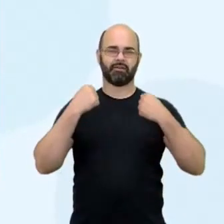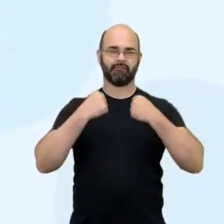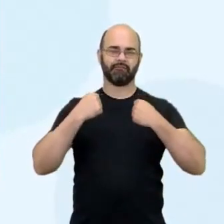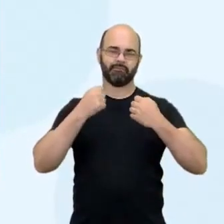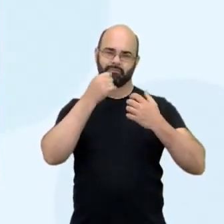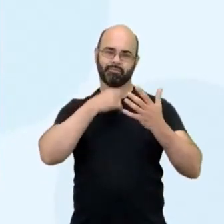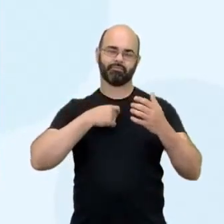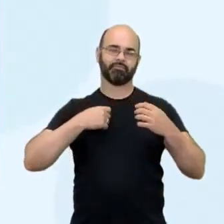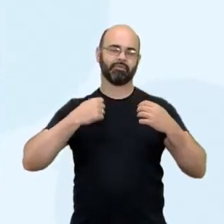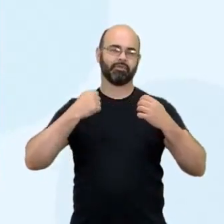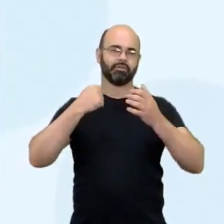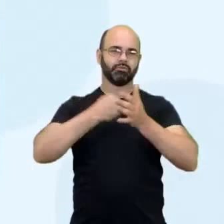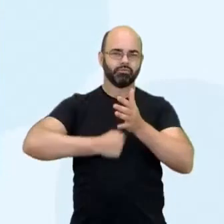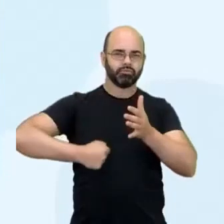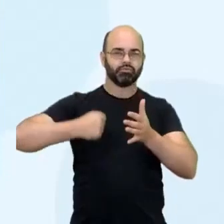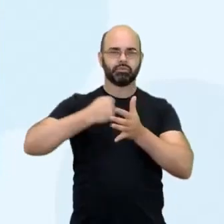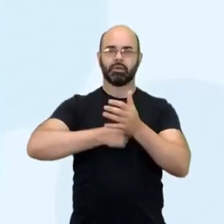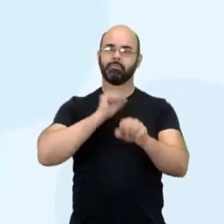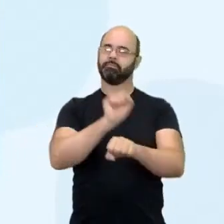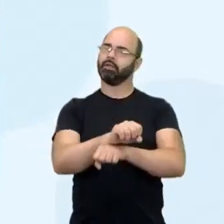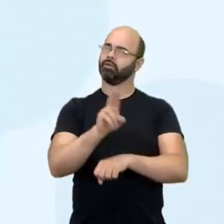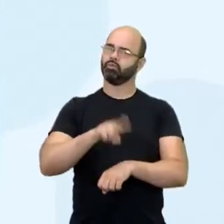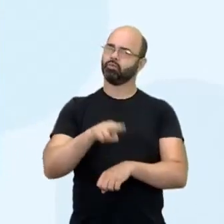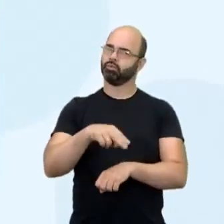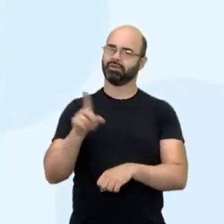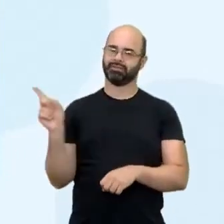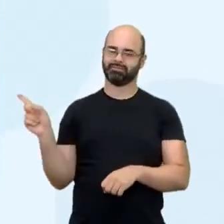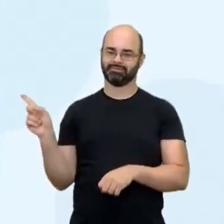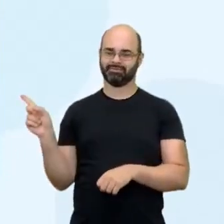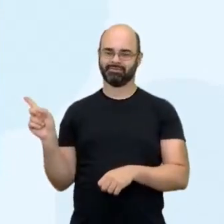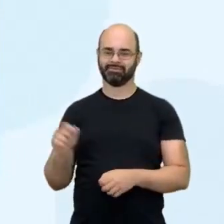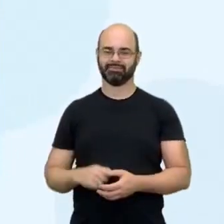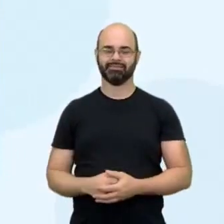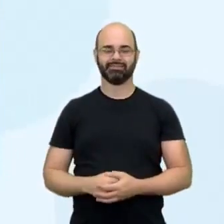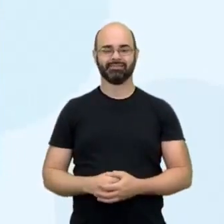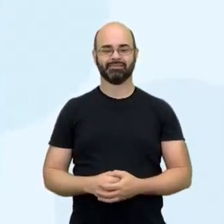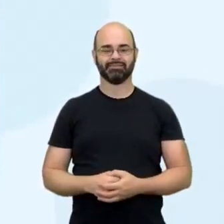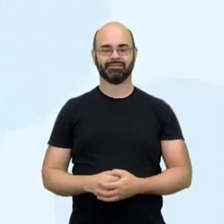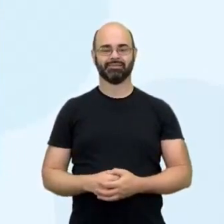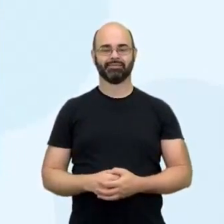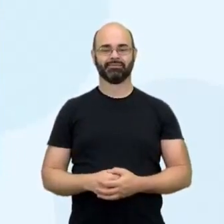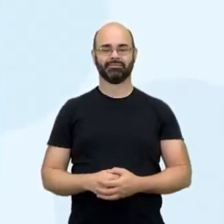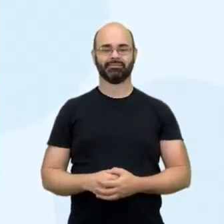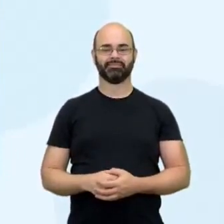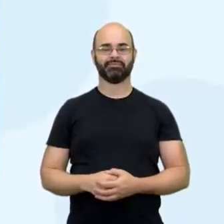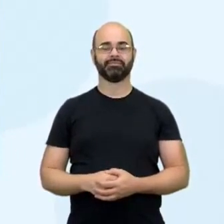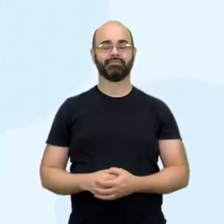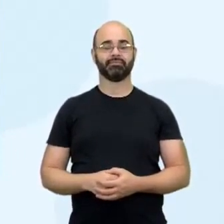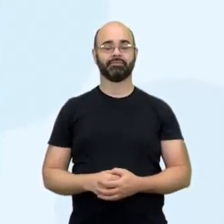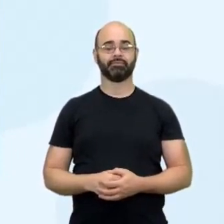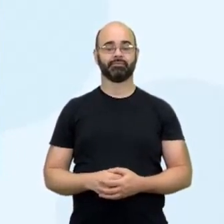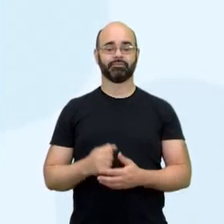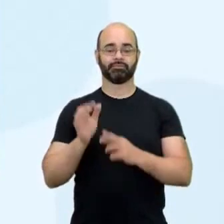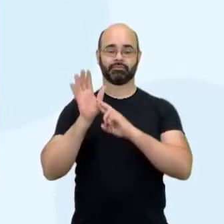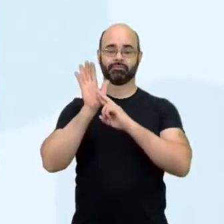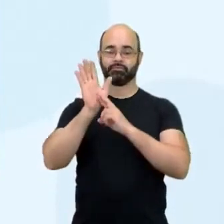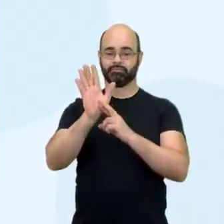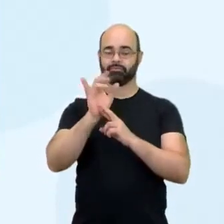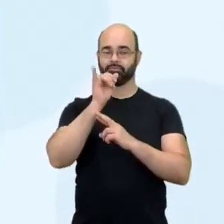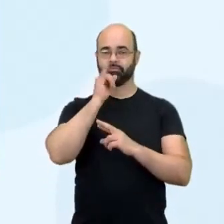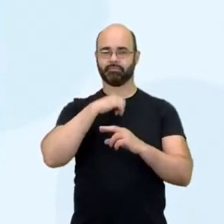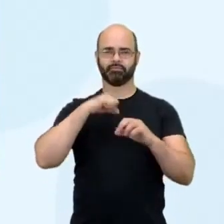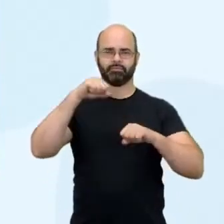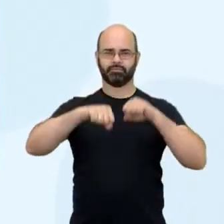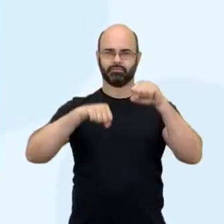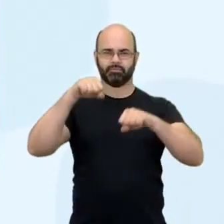Olha só que bonito. E aí, nós temos o uso muito grande da imagem, que nós temos essa representação das luvas